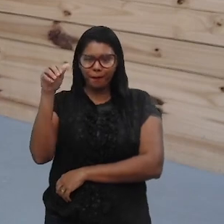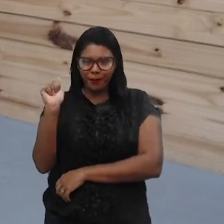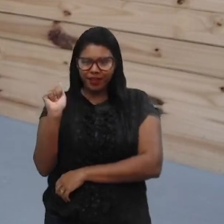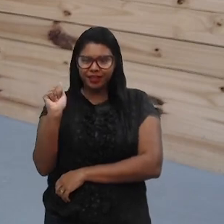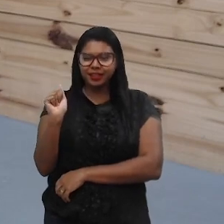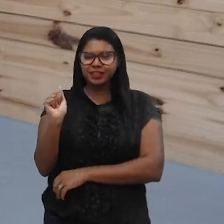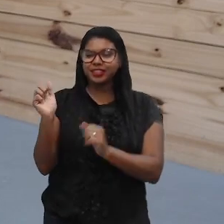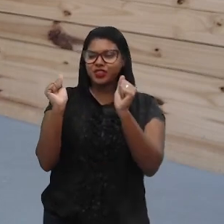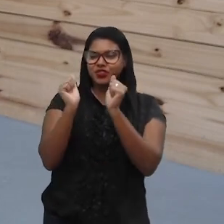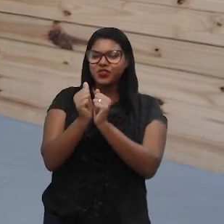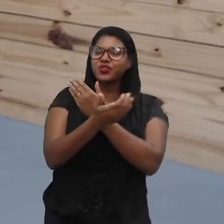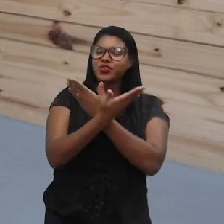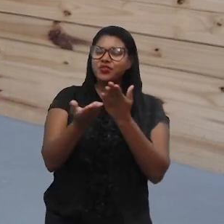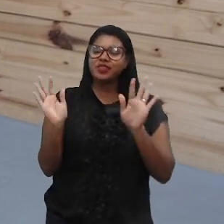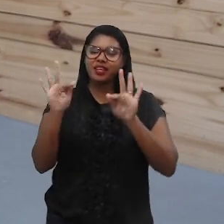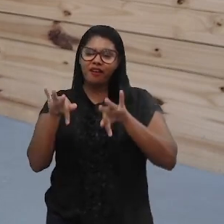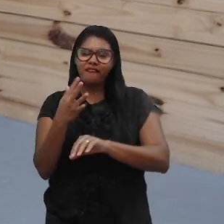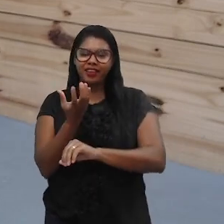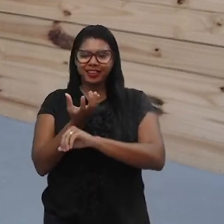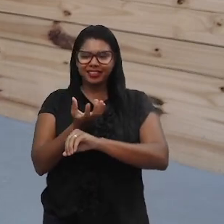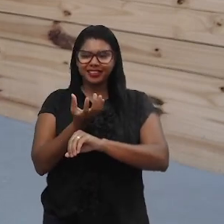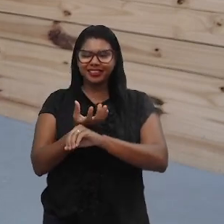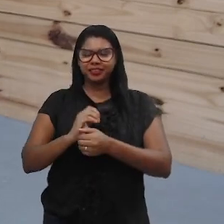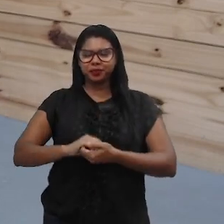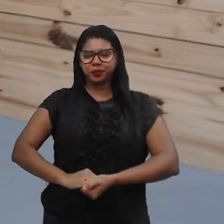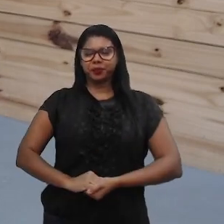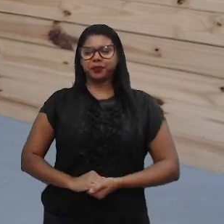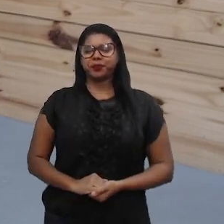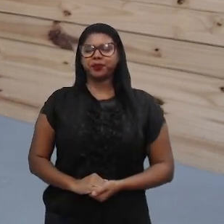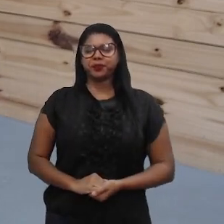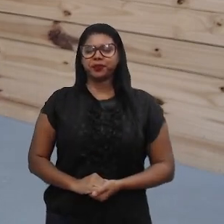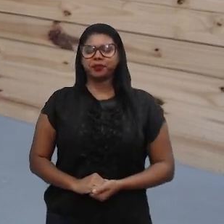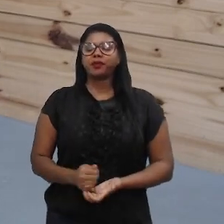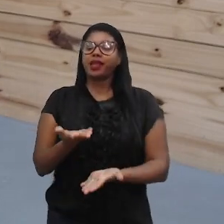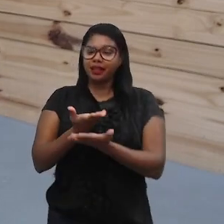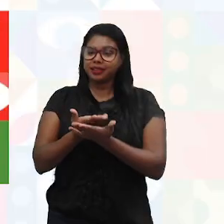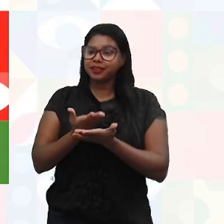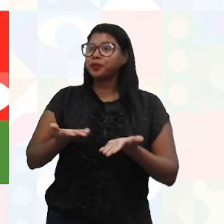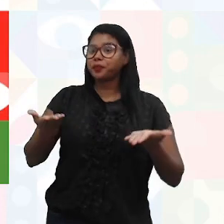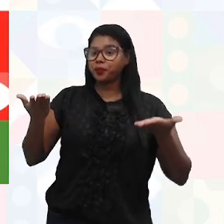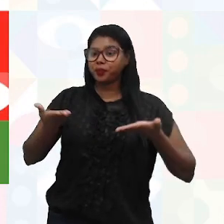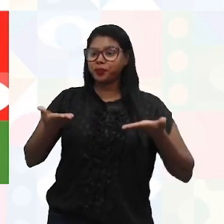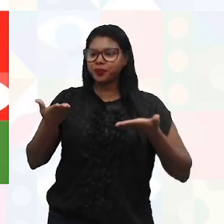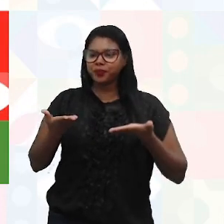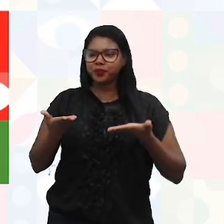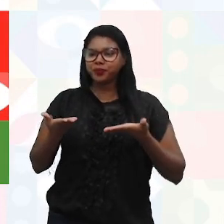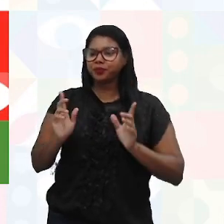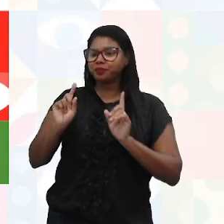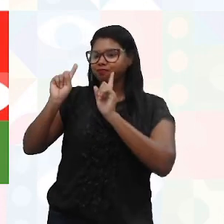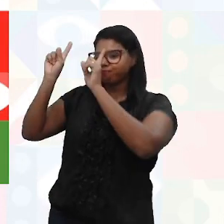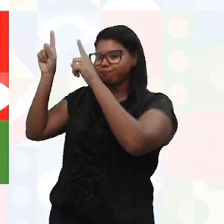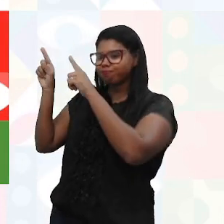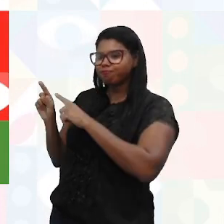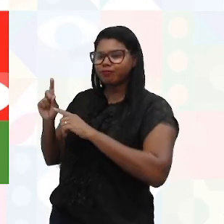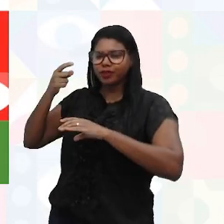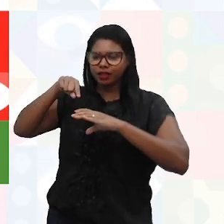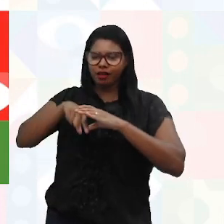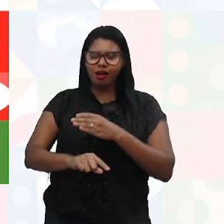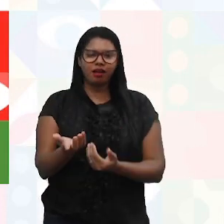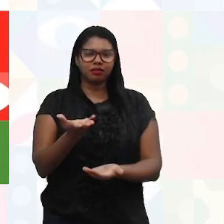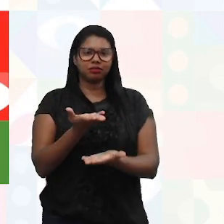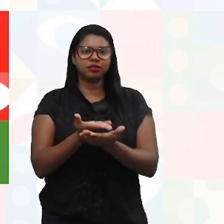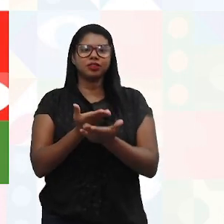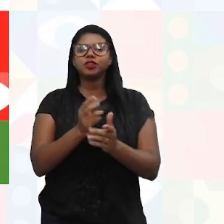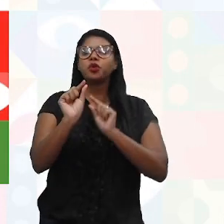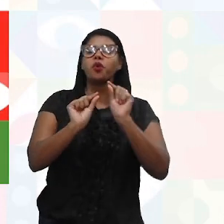estar com vocês aqui até o final da nossa disciplina. Nessa aula de hoje, a gente vai estudar, dar uma aprofundada melhor no